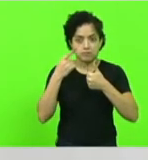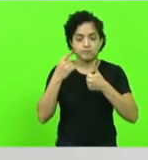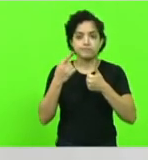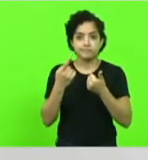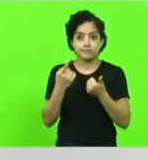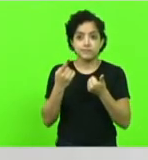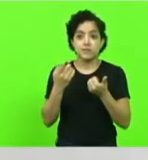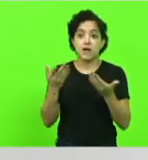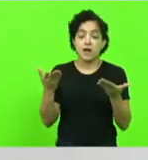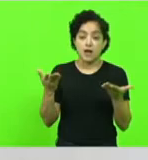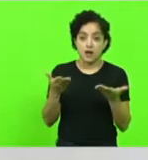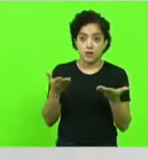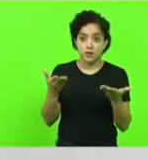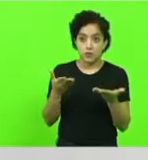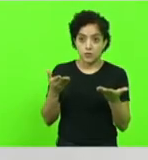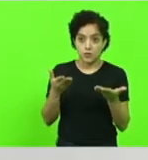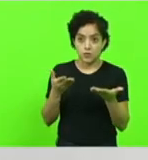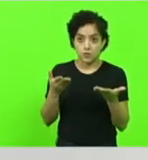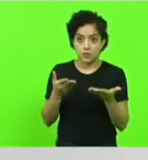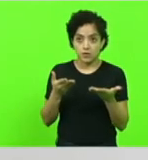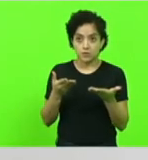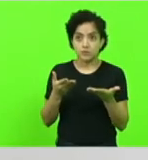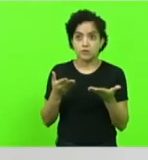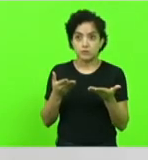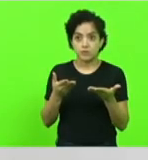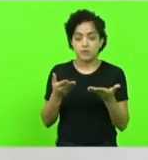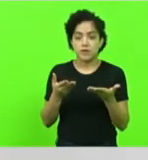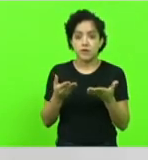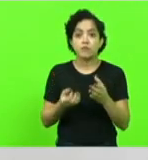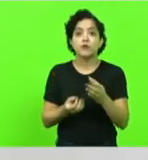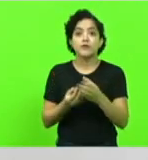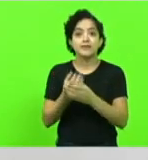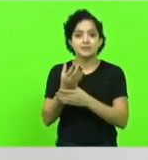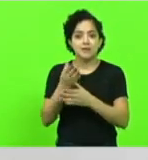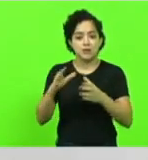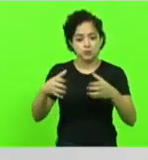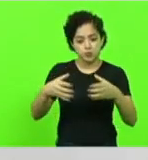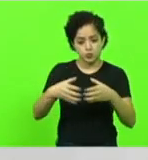Agora foi criado um comitê